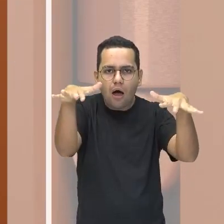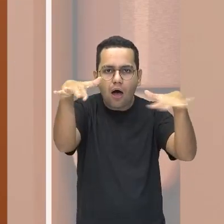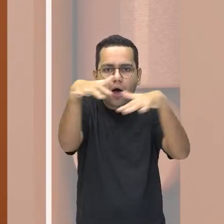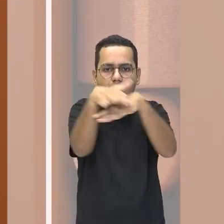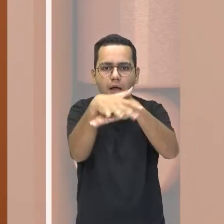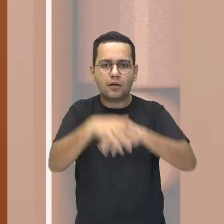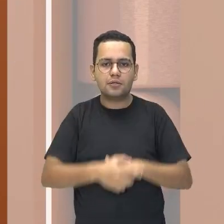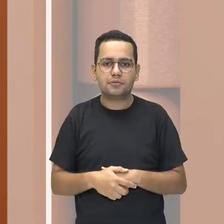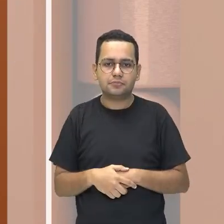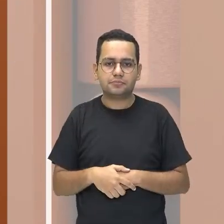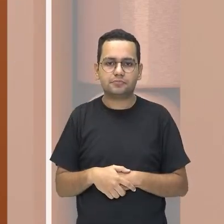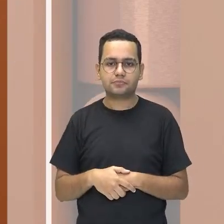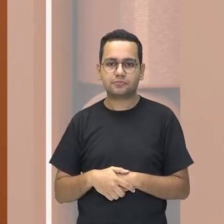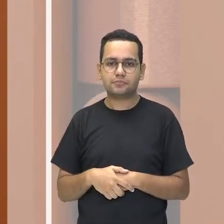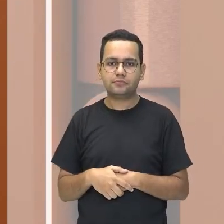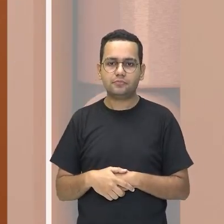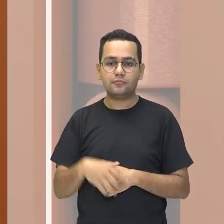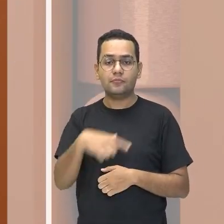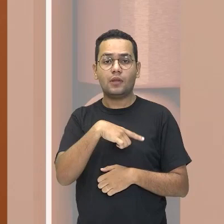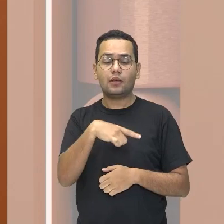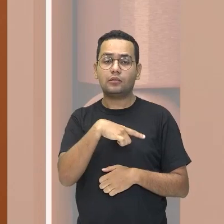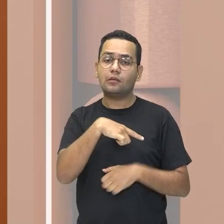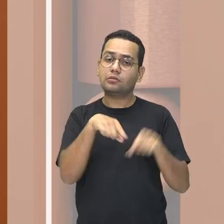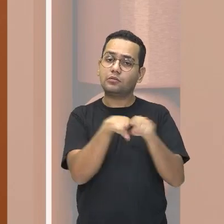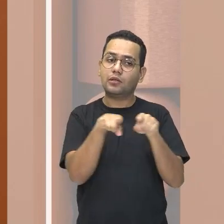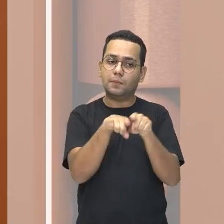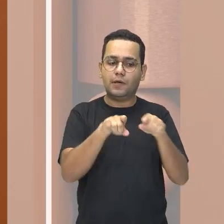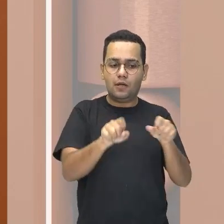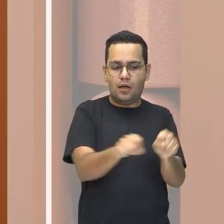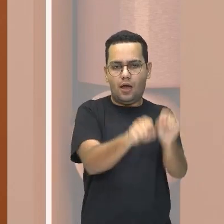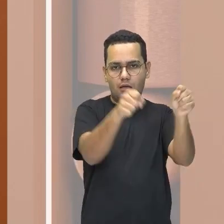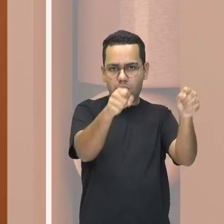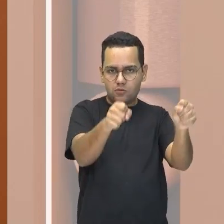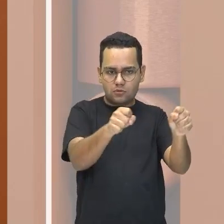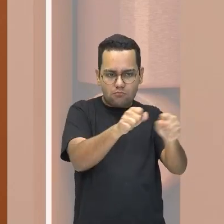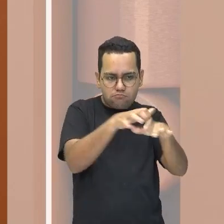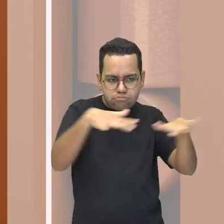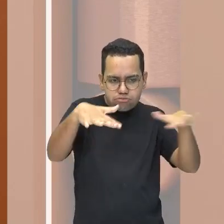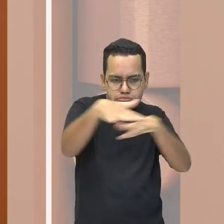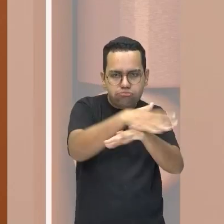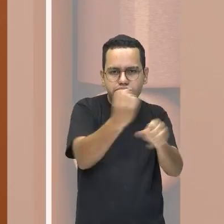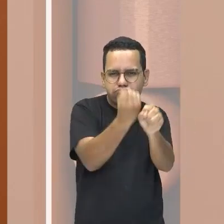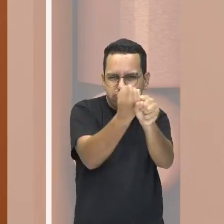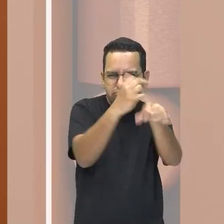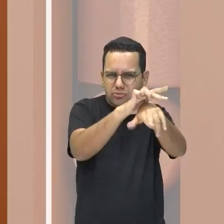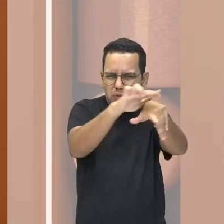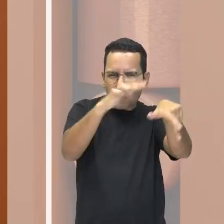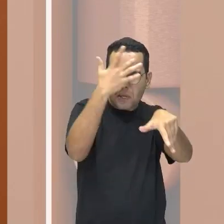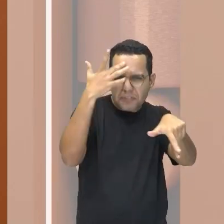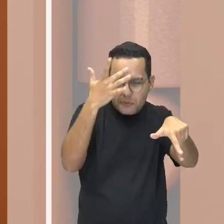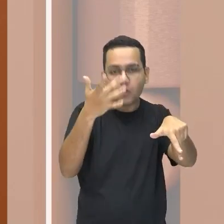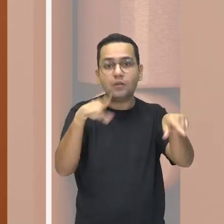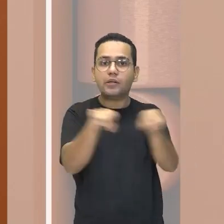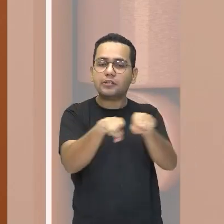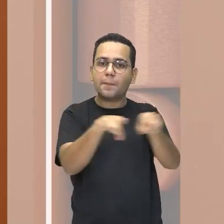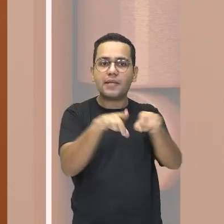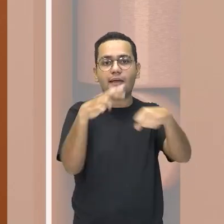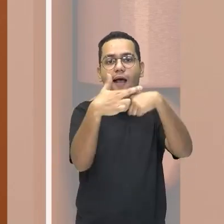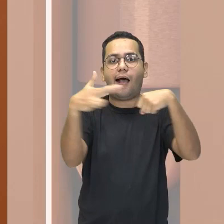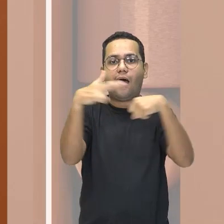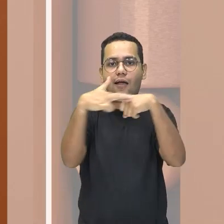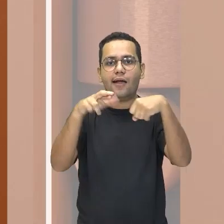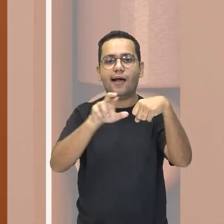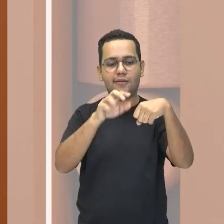está em volta, como também lança radioatividade. E foi justamente isso, a radiação, que matou